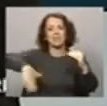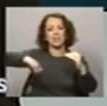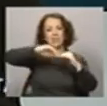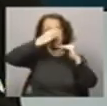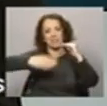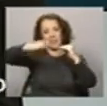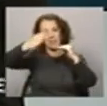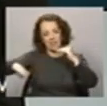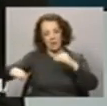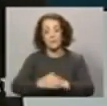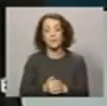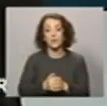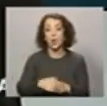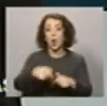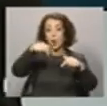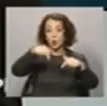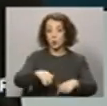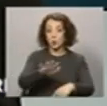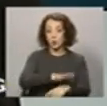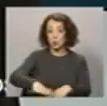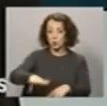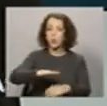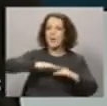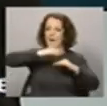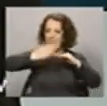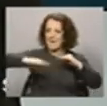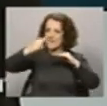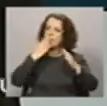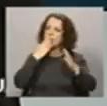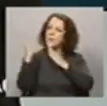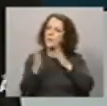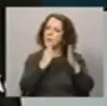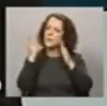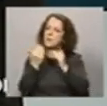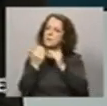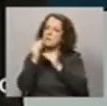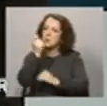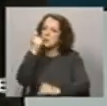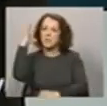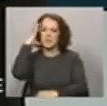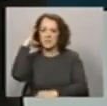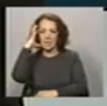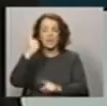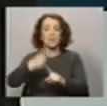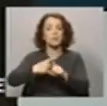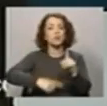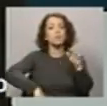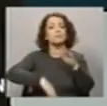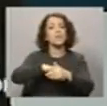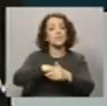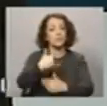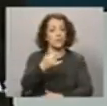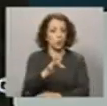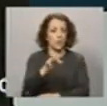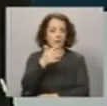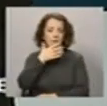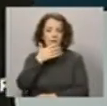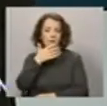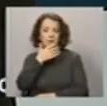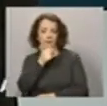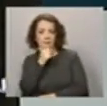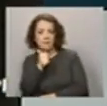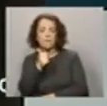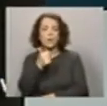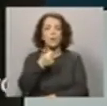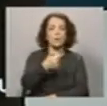região sul, vento um pouco mais intenso nas terras altas a partir da tarde, temperatura máxima de 24 graus em Évora e em